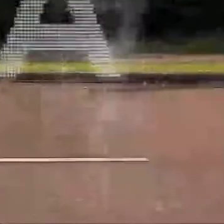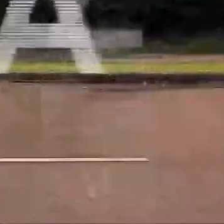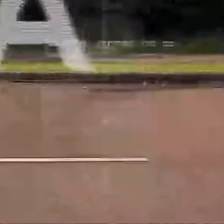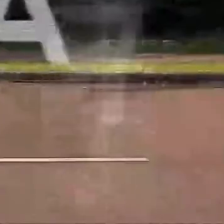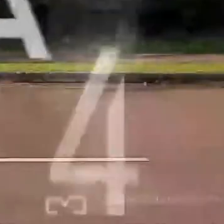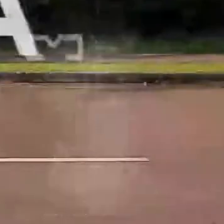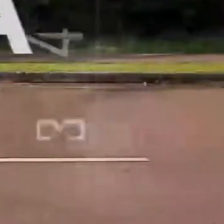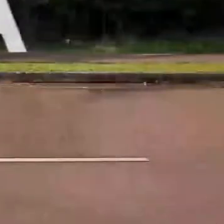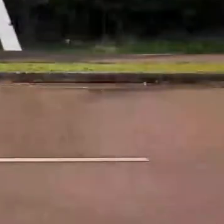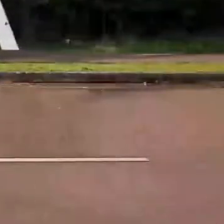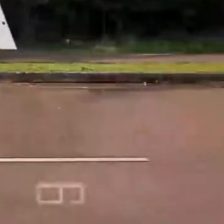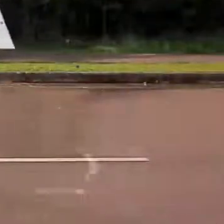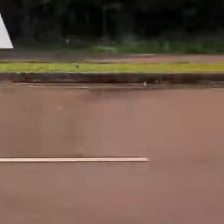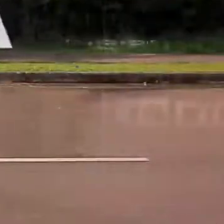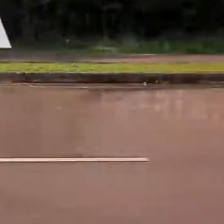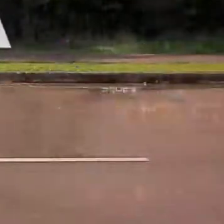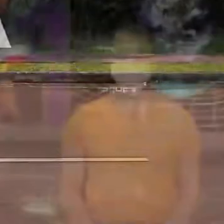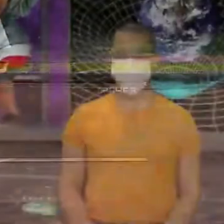aí